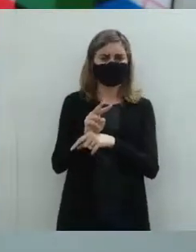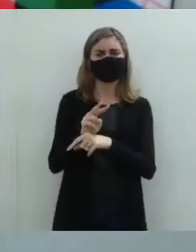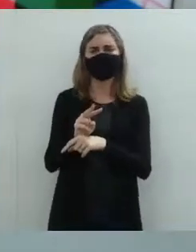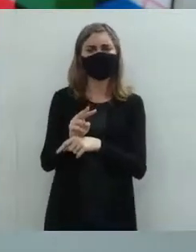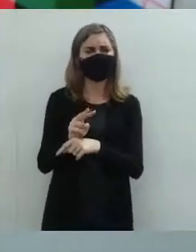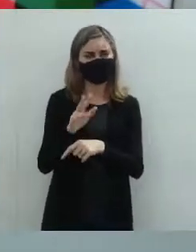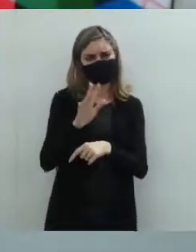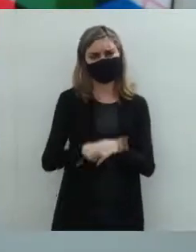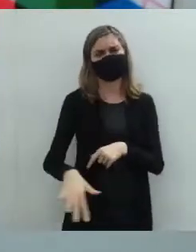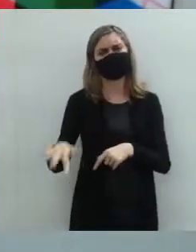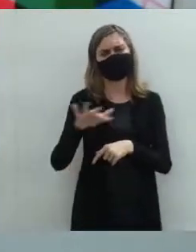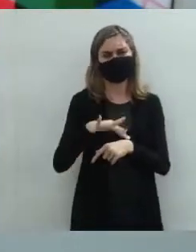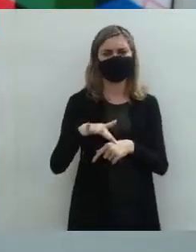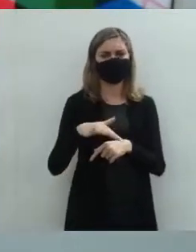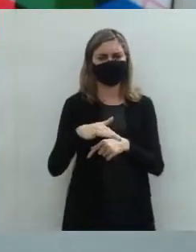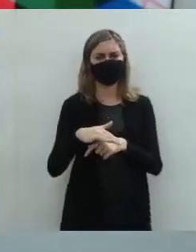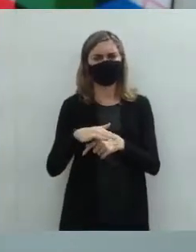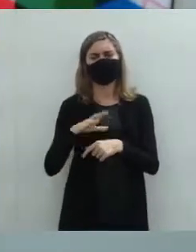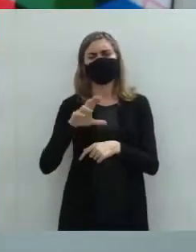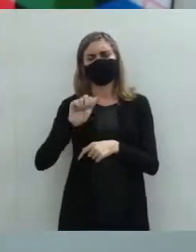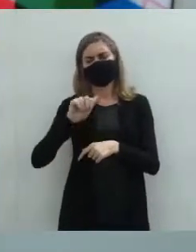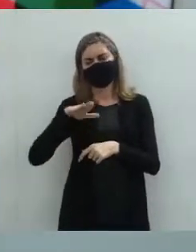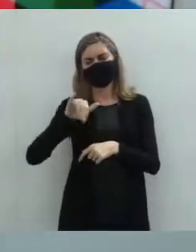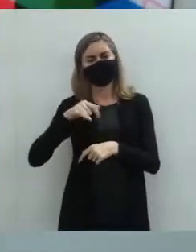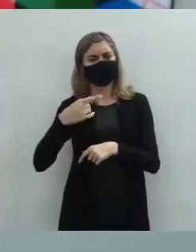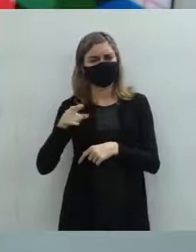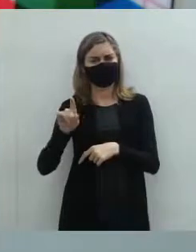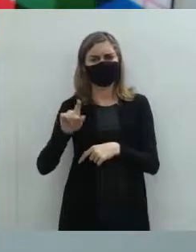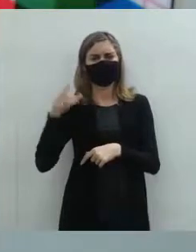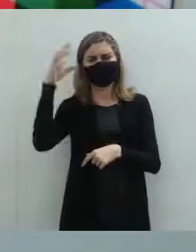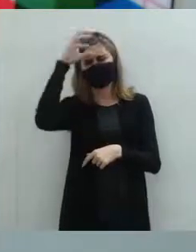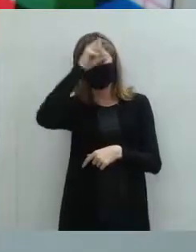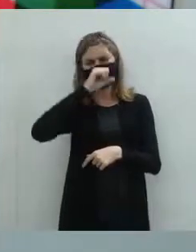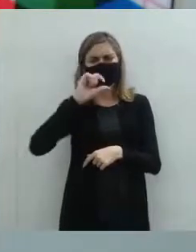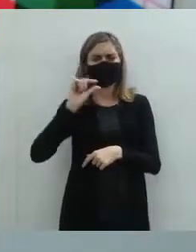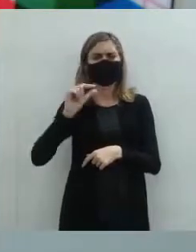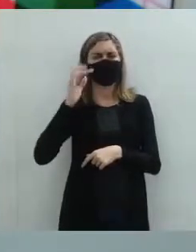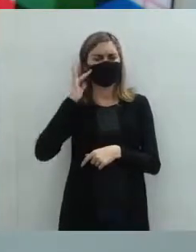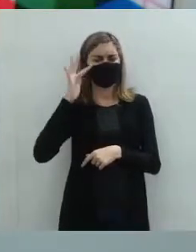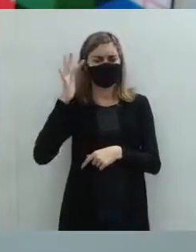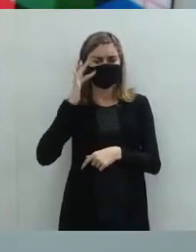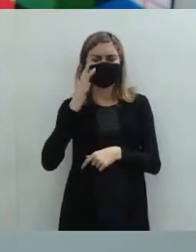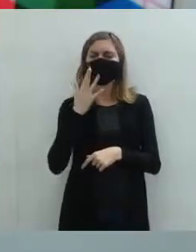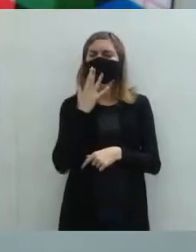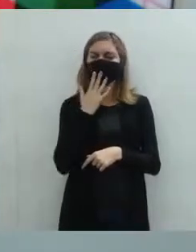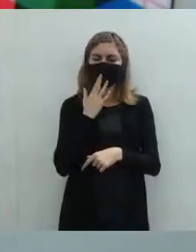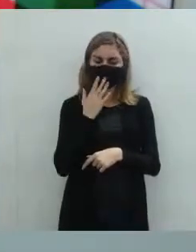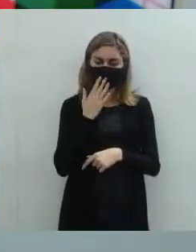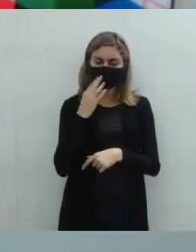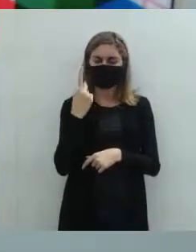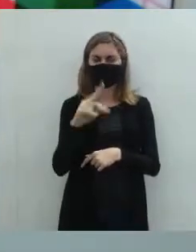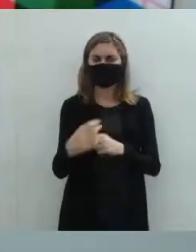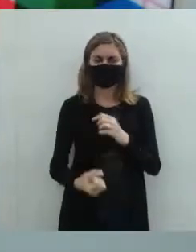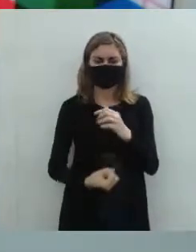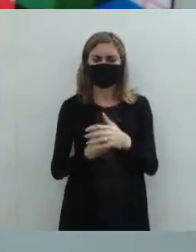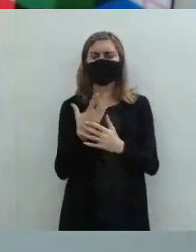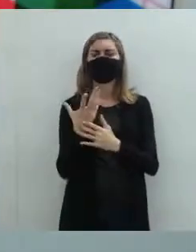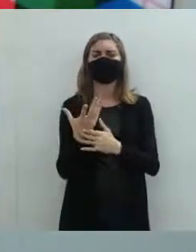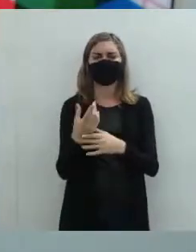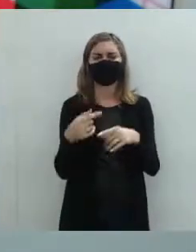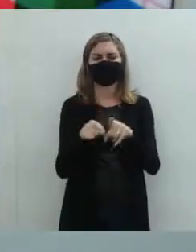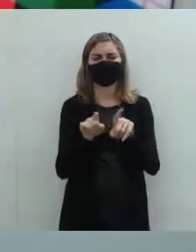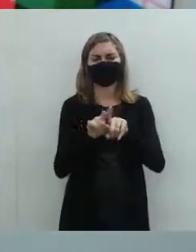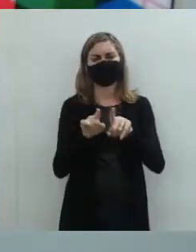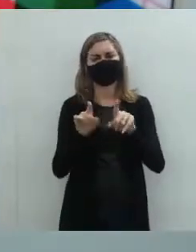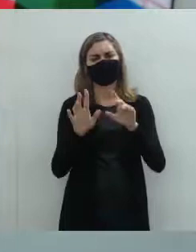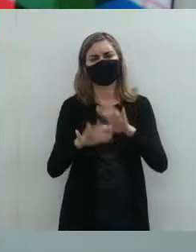Viu lá no início a coruja, o camaleão? Aprendemos um pouco da teoria das cores, sua origem e também a